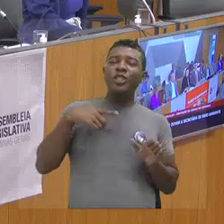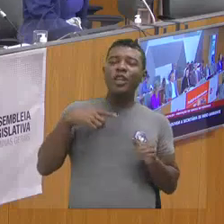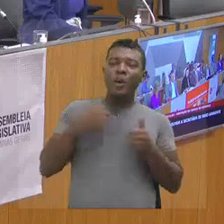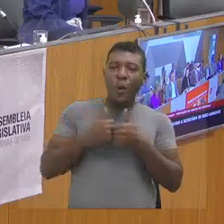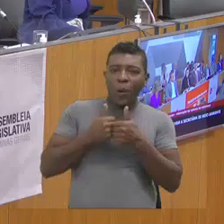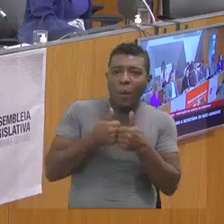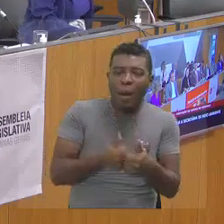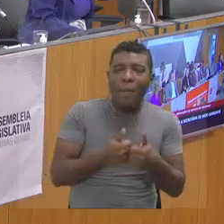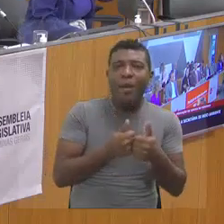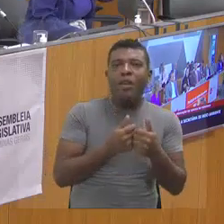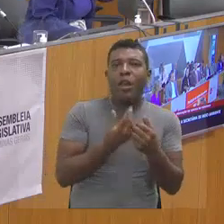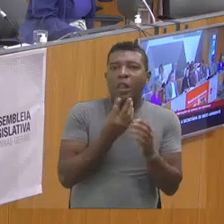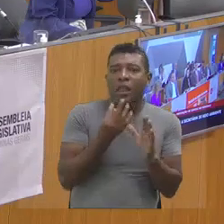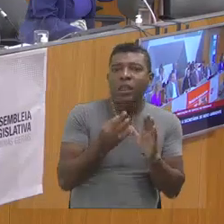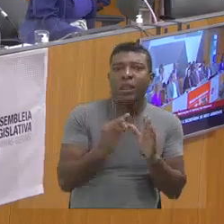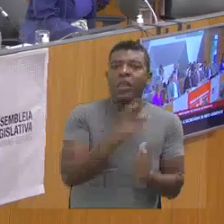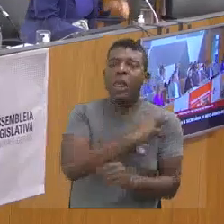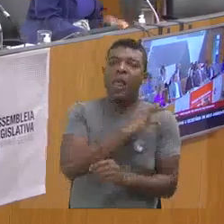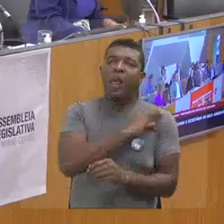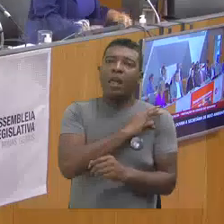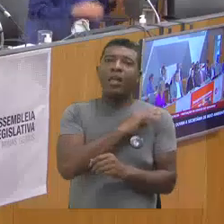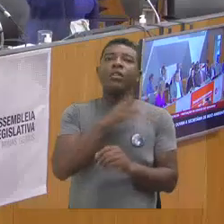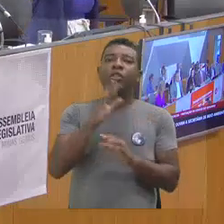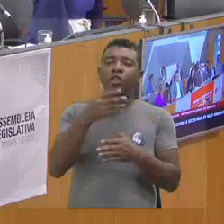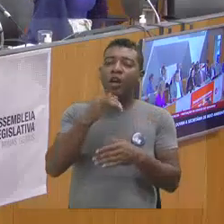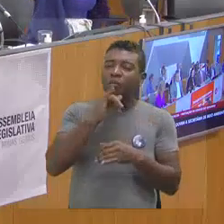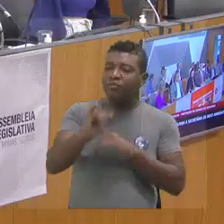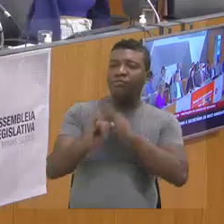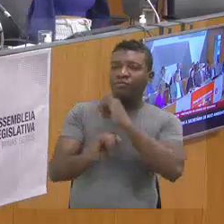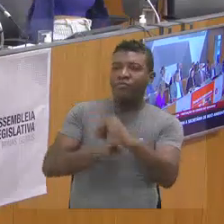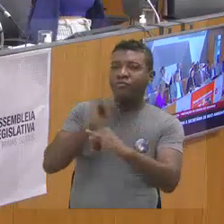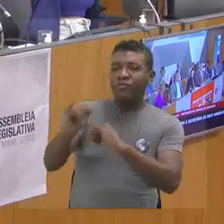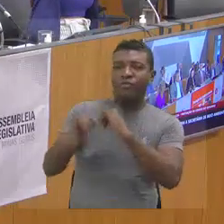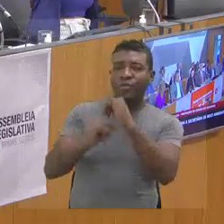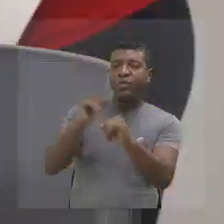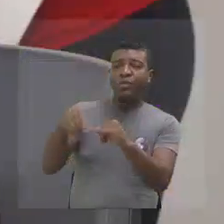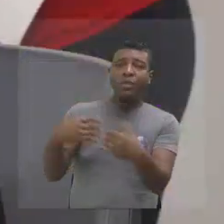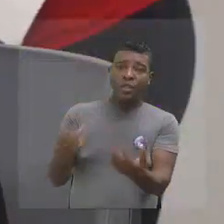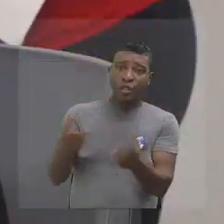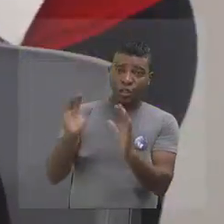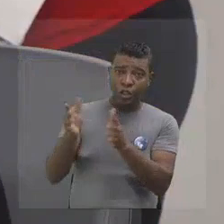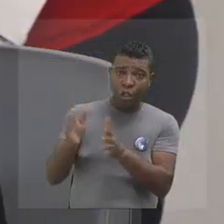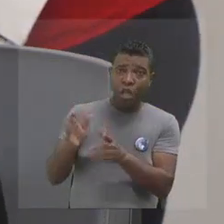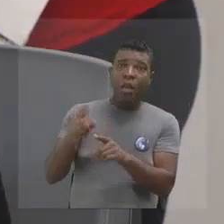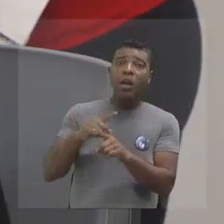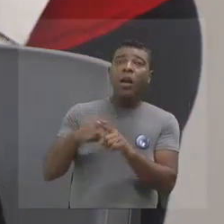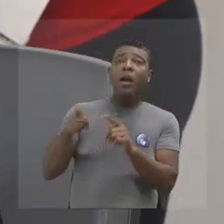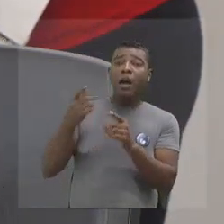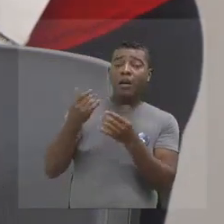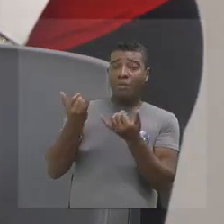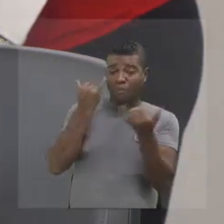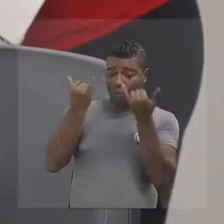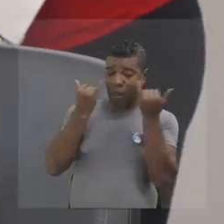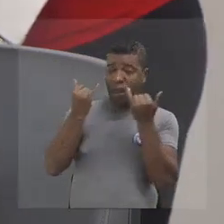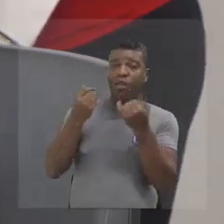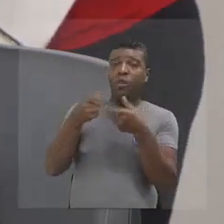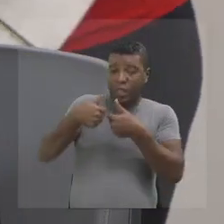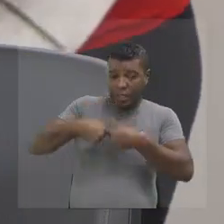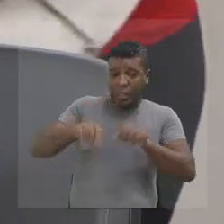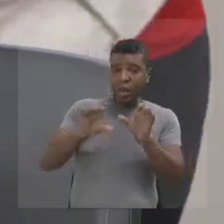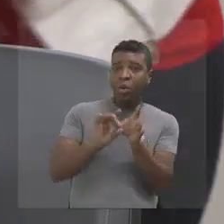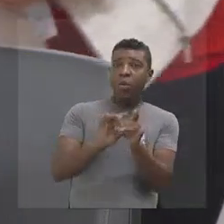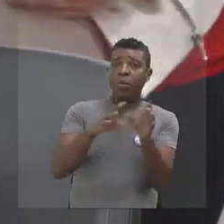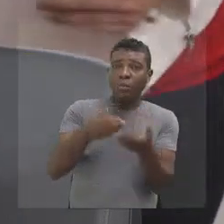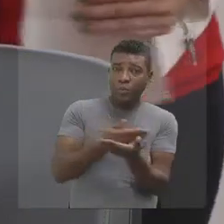a fundação Estadual do meio ambiente notificamos várias vezes as empresas esses estados são poucos estão absolutamente à disposição né da senhora e